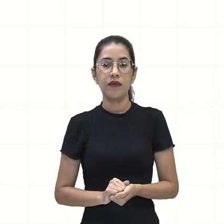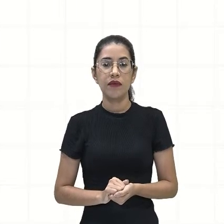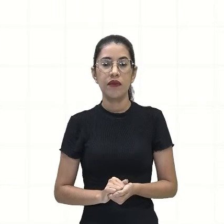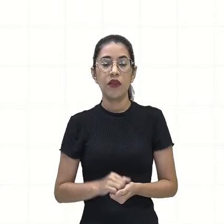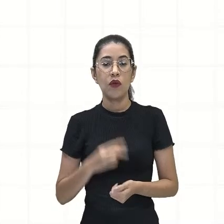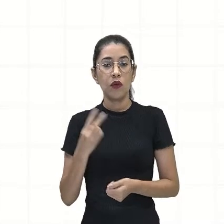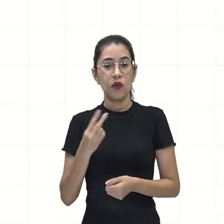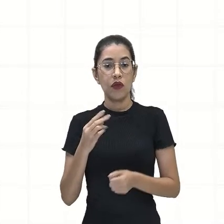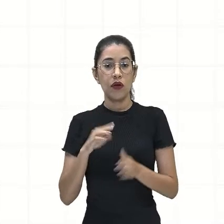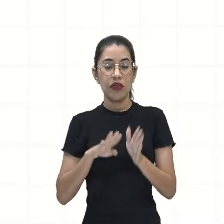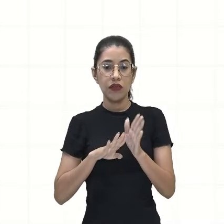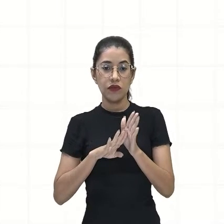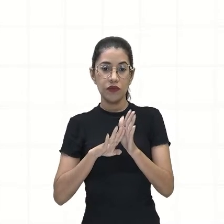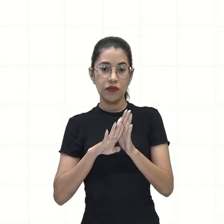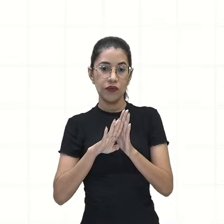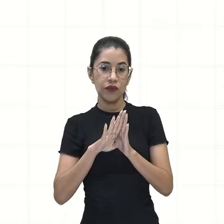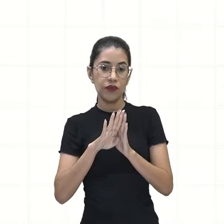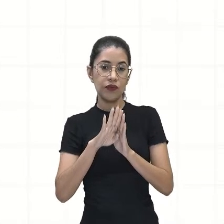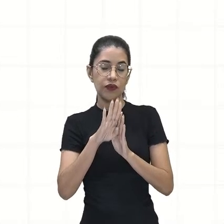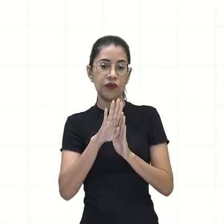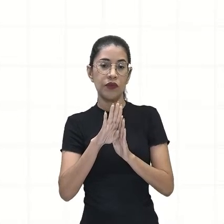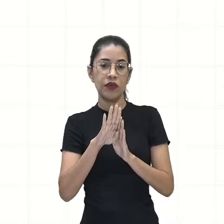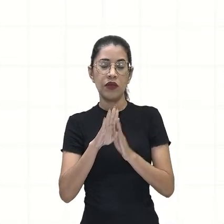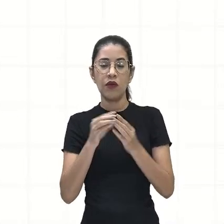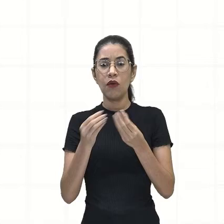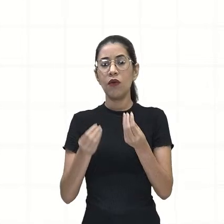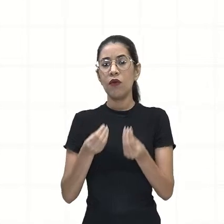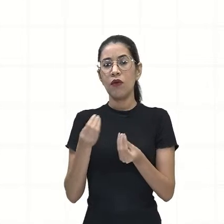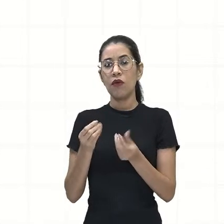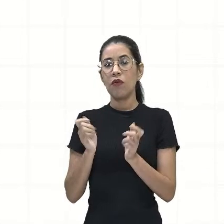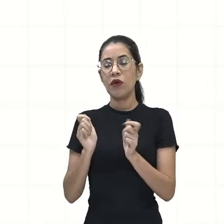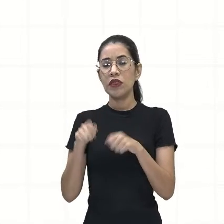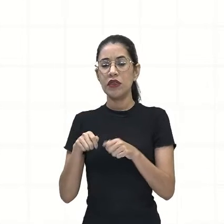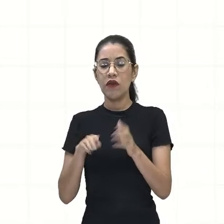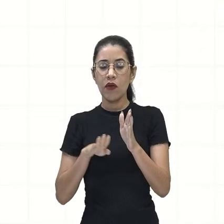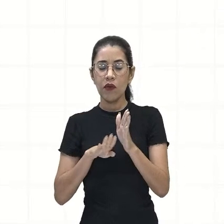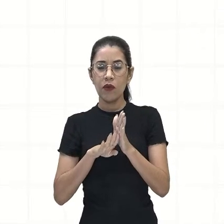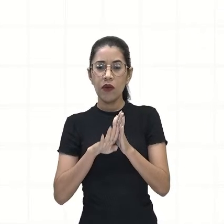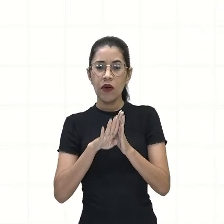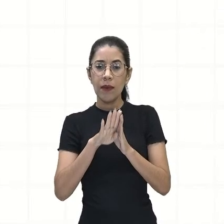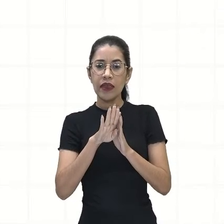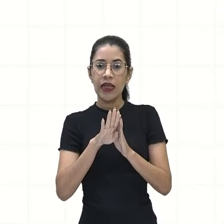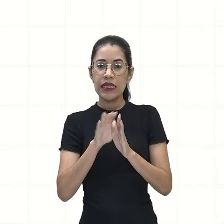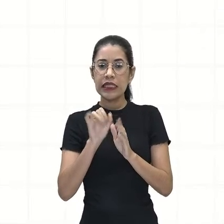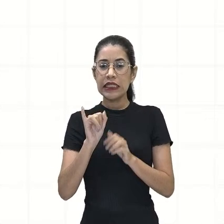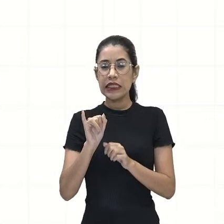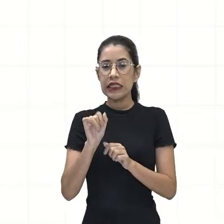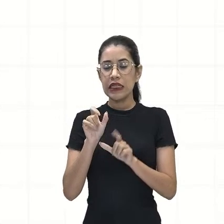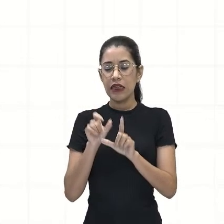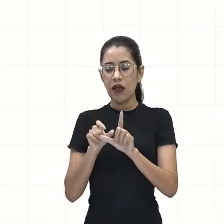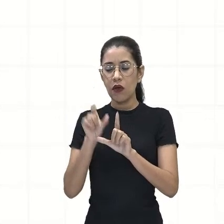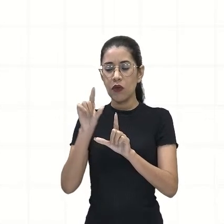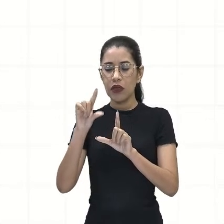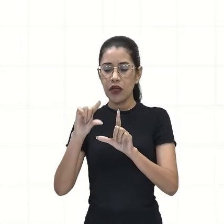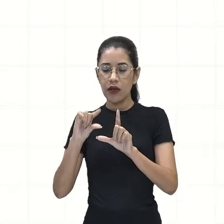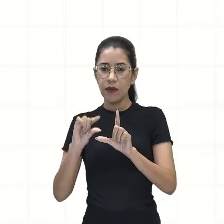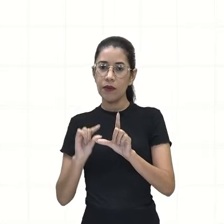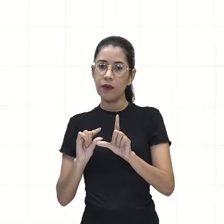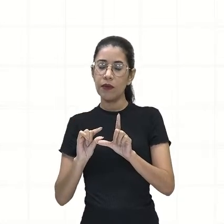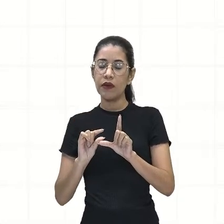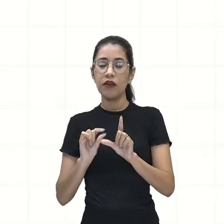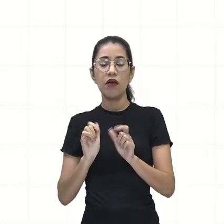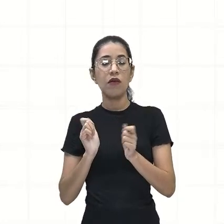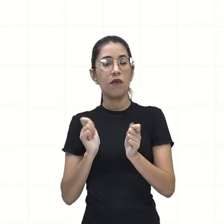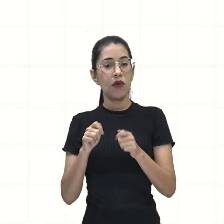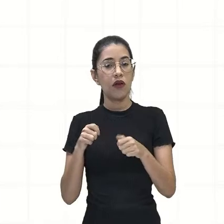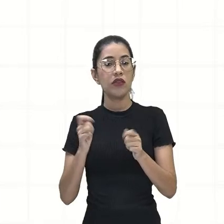aumentando. Então, como que os valores aumentam e a coluna está diminuindo? Então, esse também é um tipo de gráfico que pode me